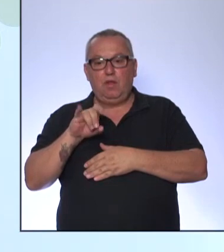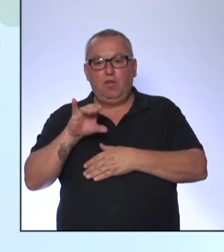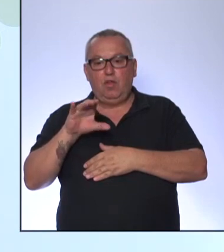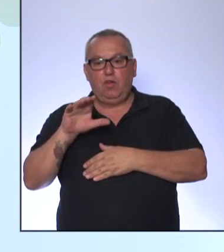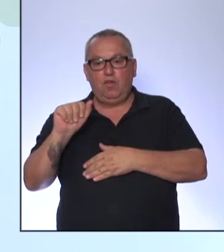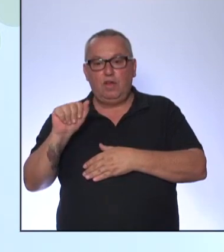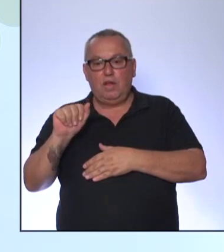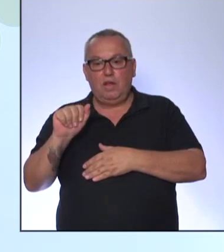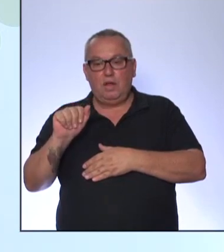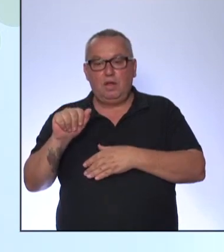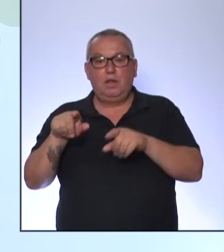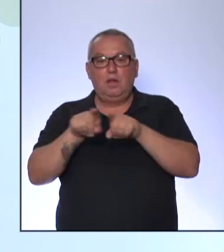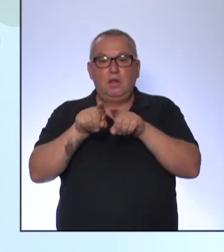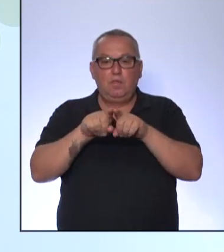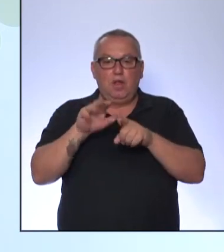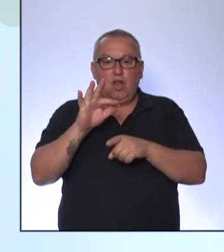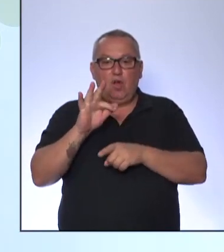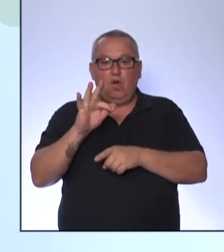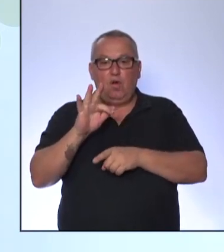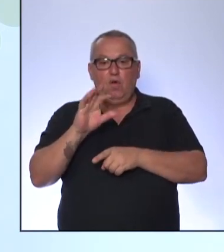bicamada fosfolipídica,